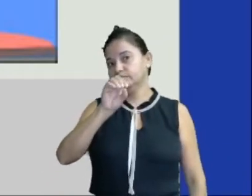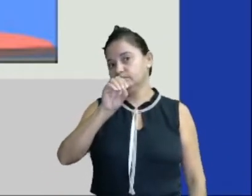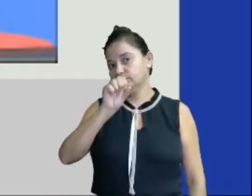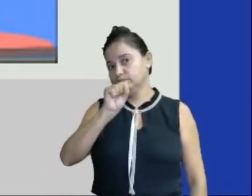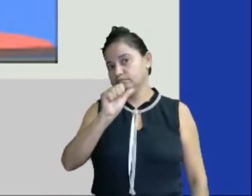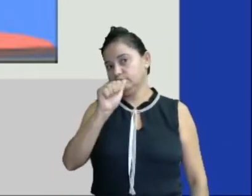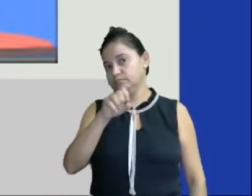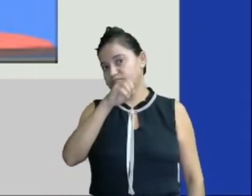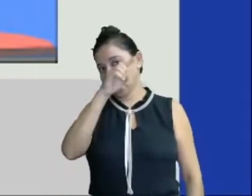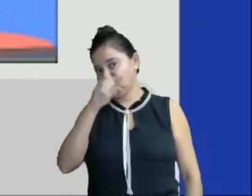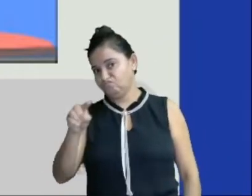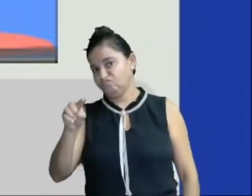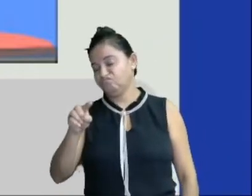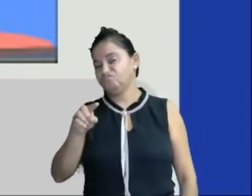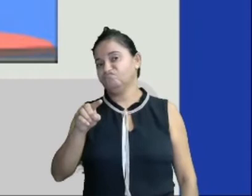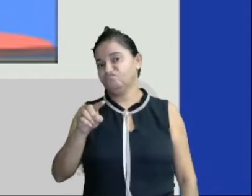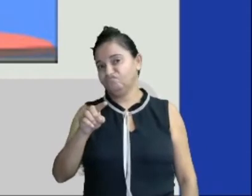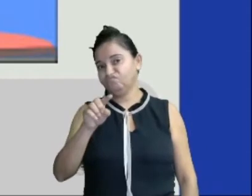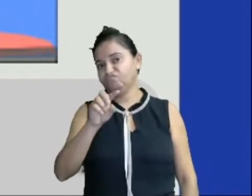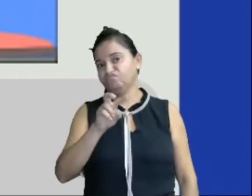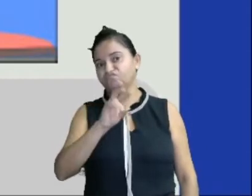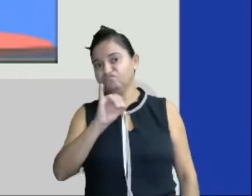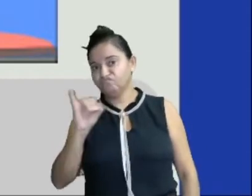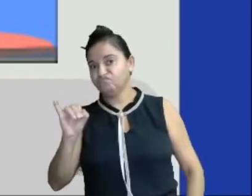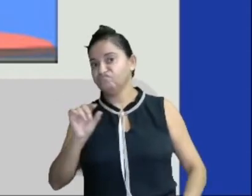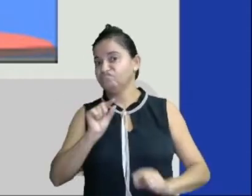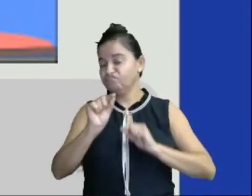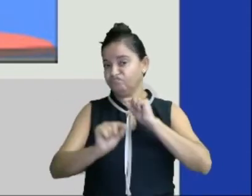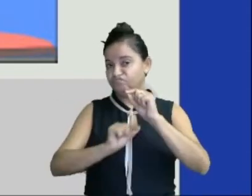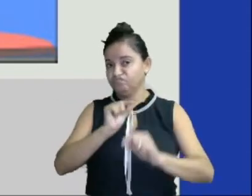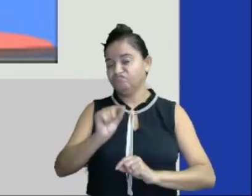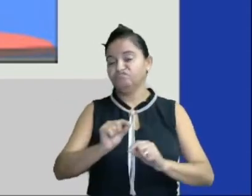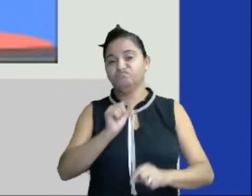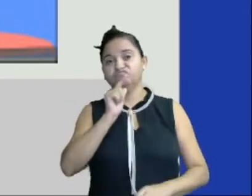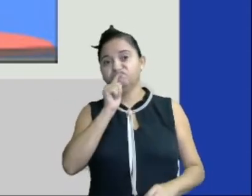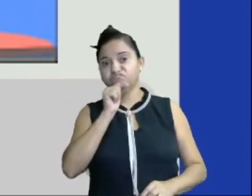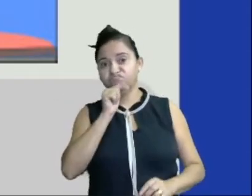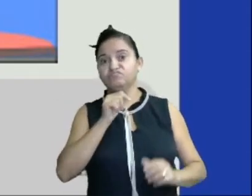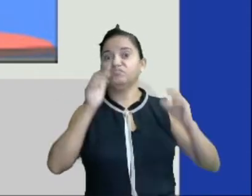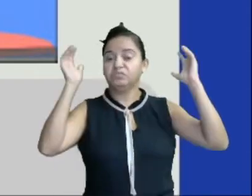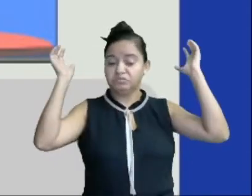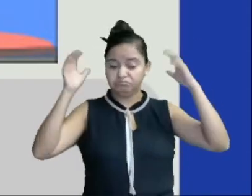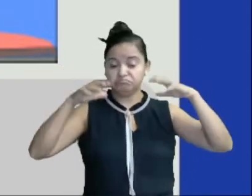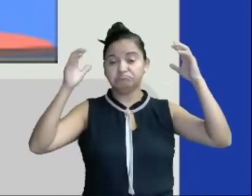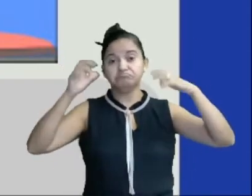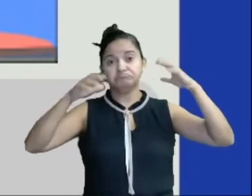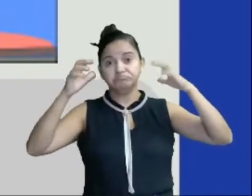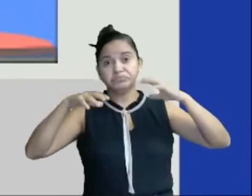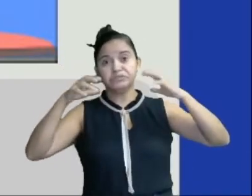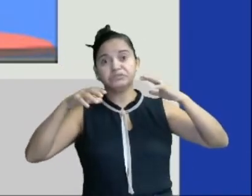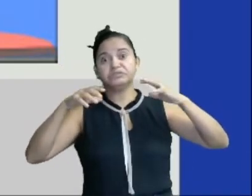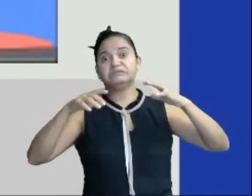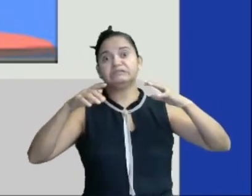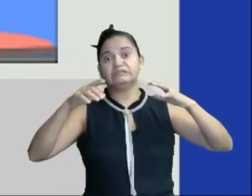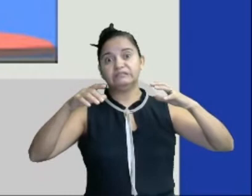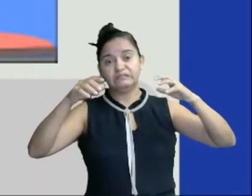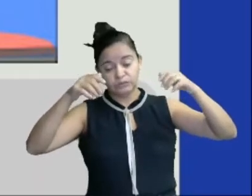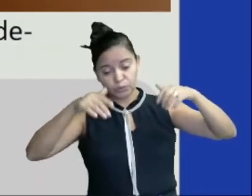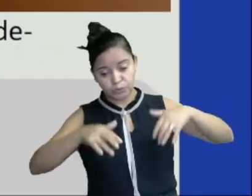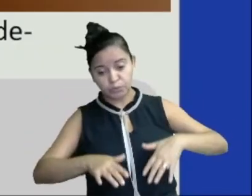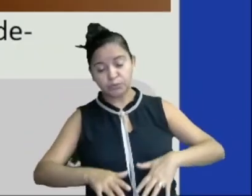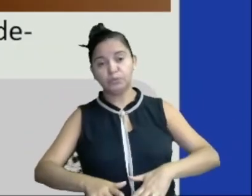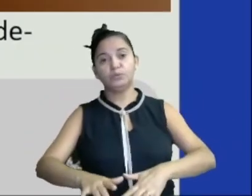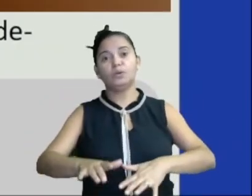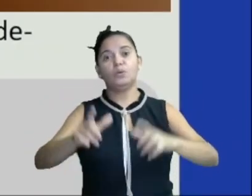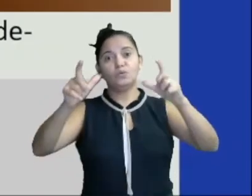depositados, né, e vão serem carregados lá pela água da chuva e vão serem depositados em regiões mais baixas,